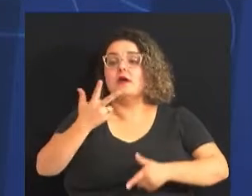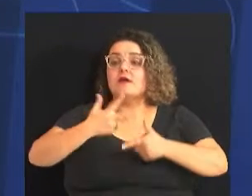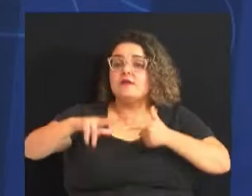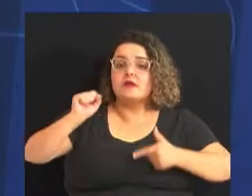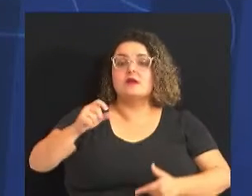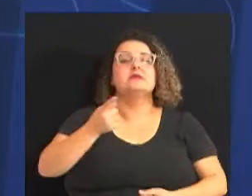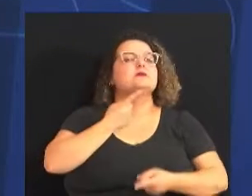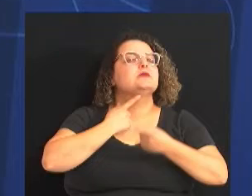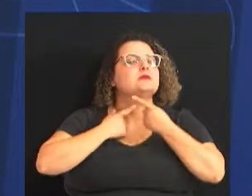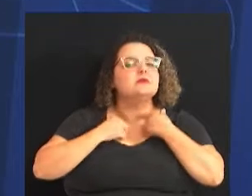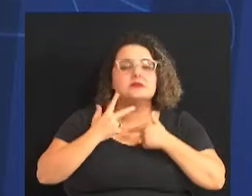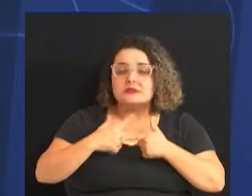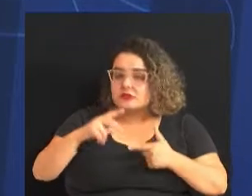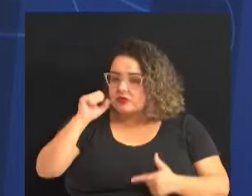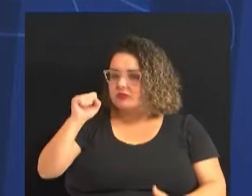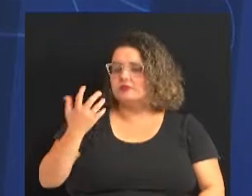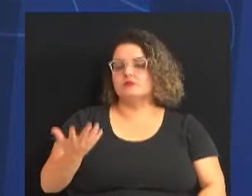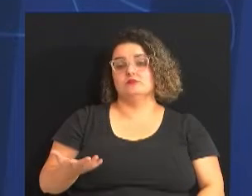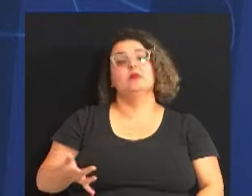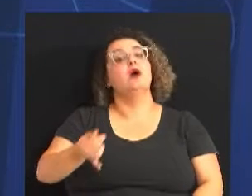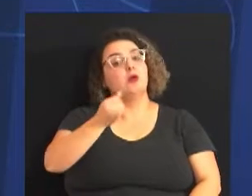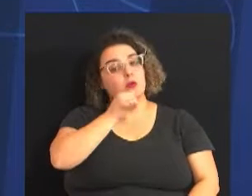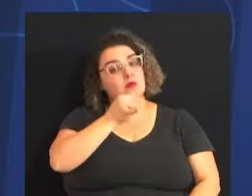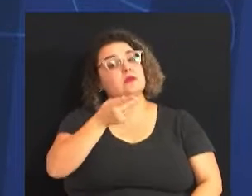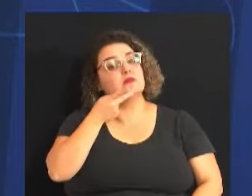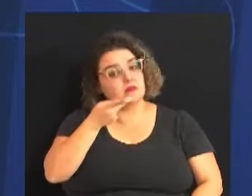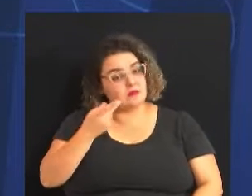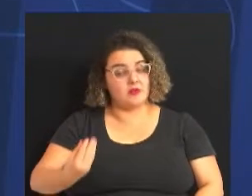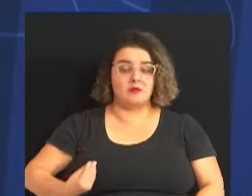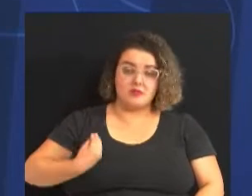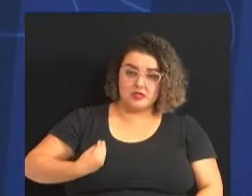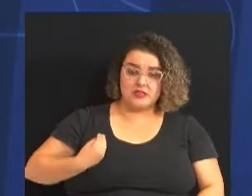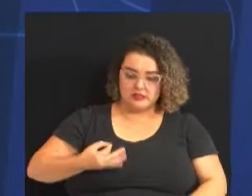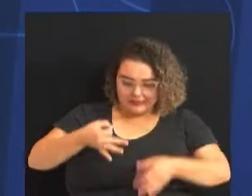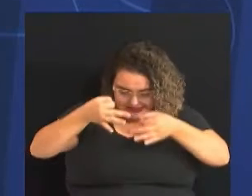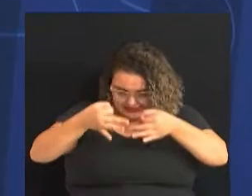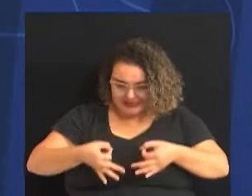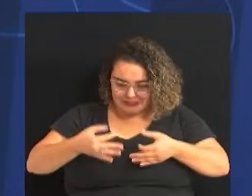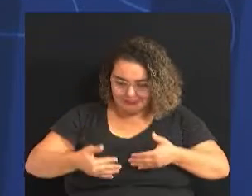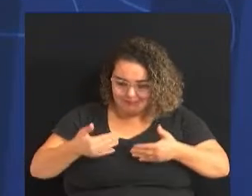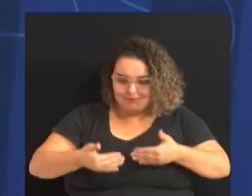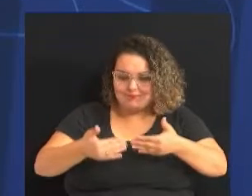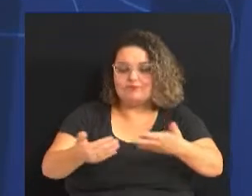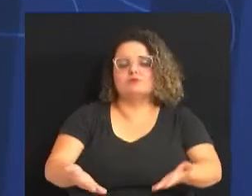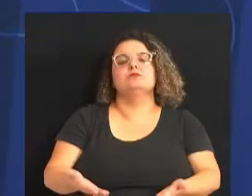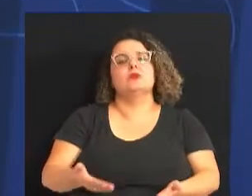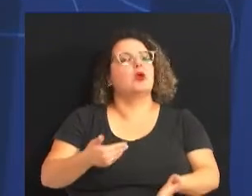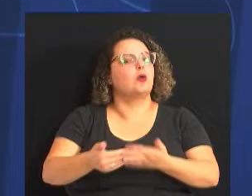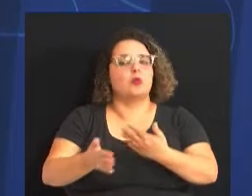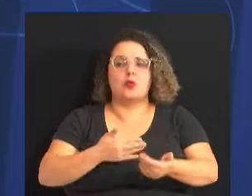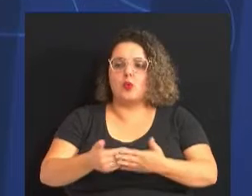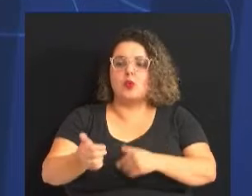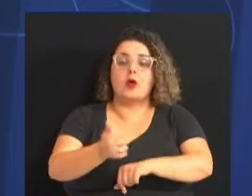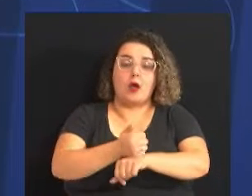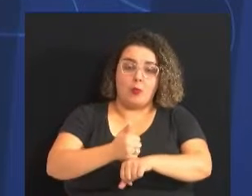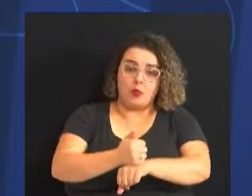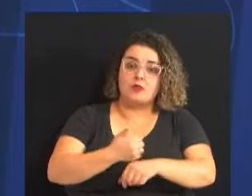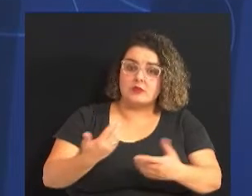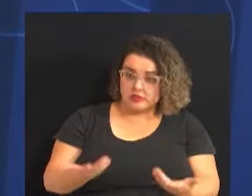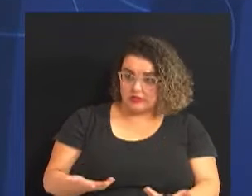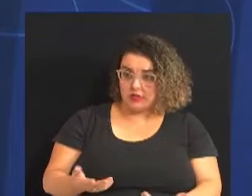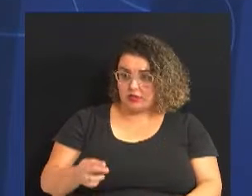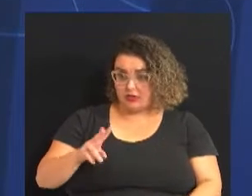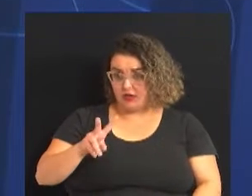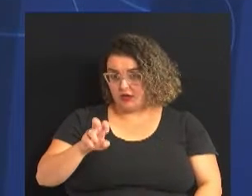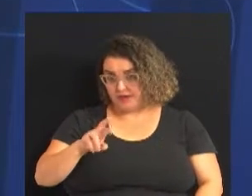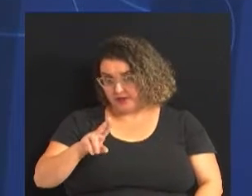de vencer. E é esse exemplo que a gente fala para a vida, né? Essa disciplina que a gente tem que ter em qualquer profissão aí e a